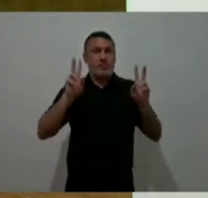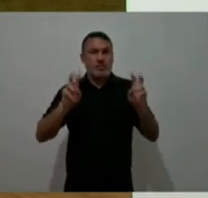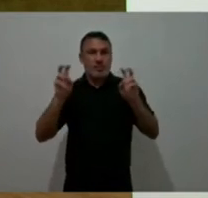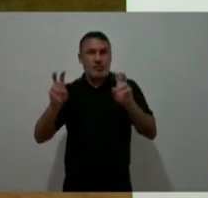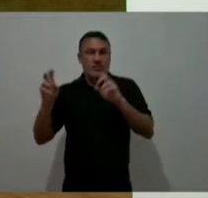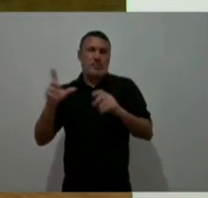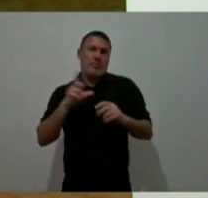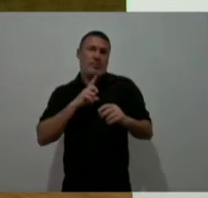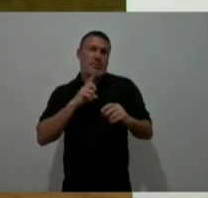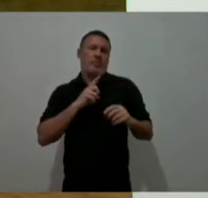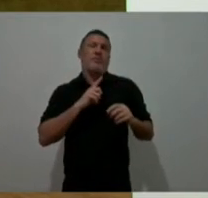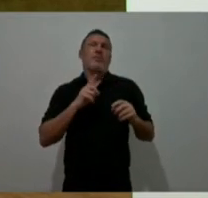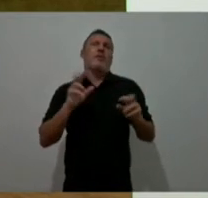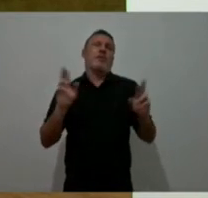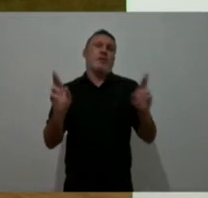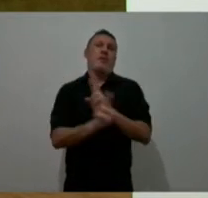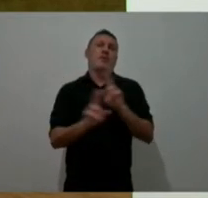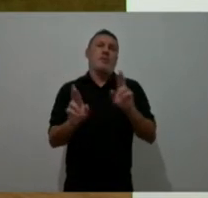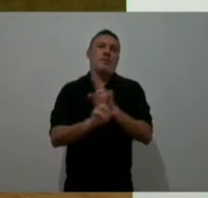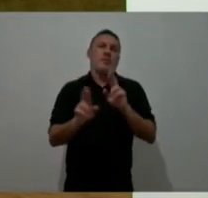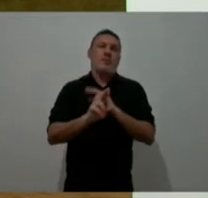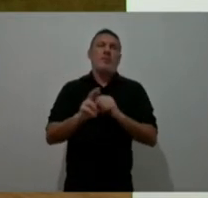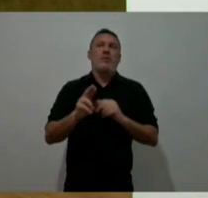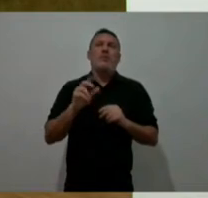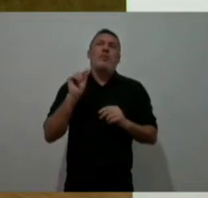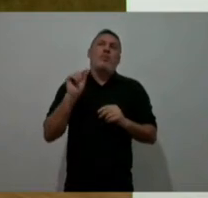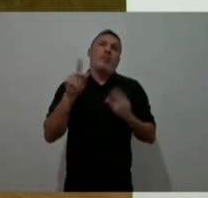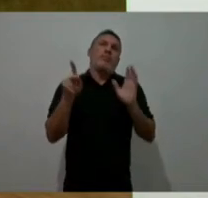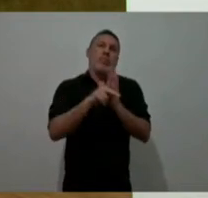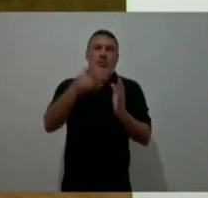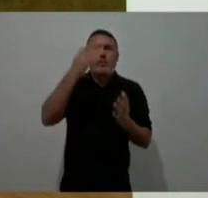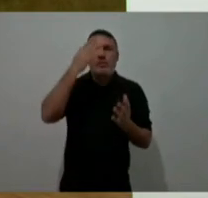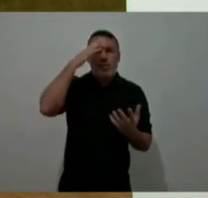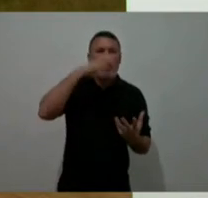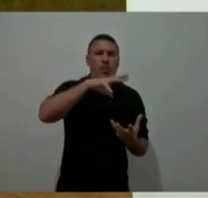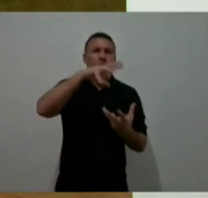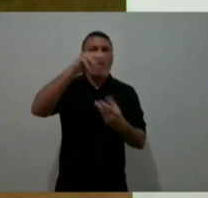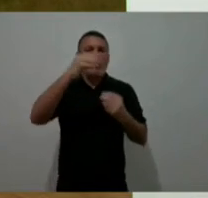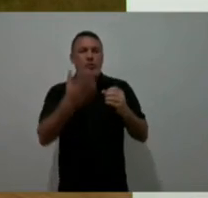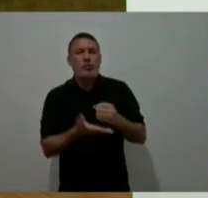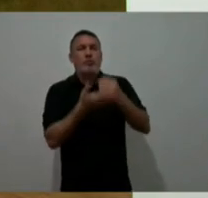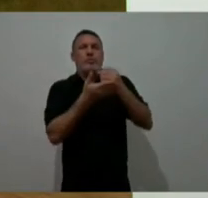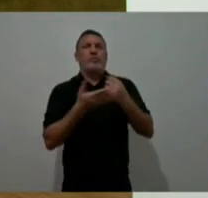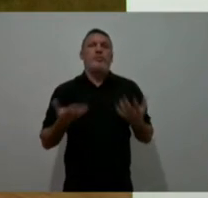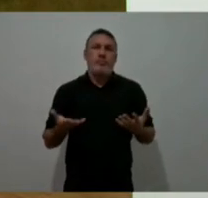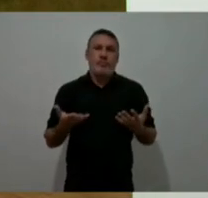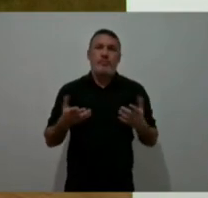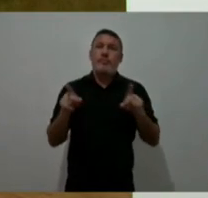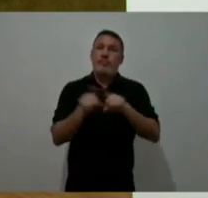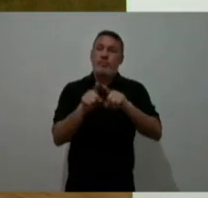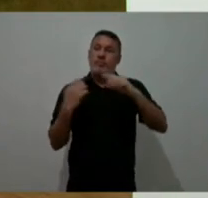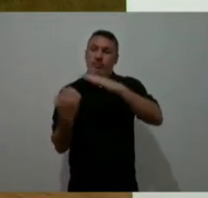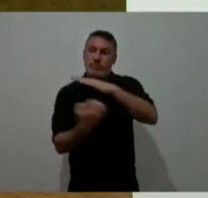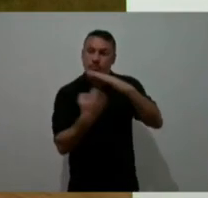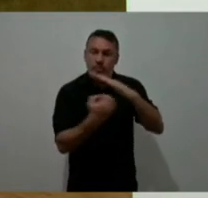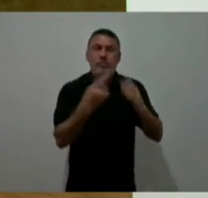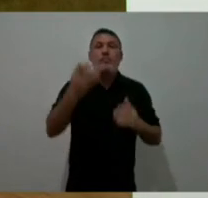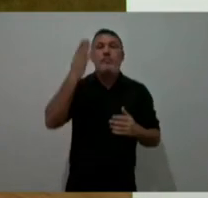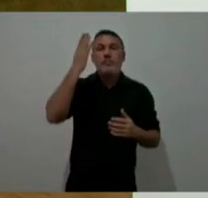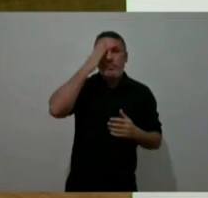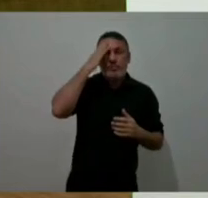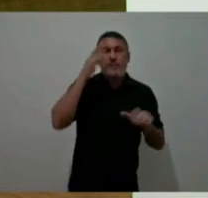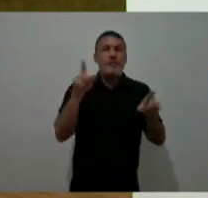relacionado à sobrevivência do planeta, está relacionado à sobrevivência das empresas, está relacionado ao